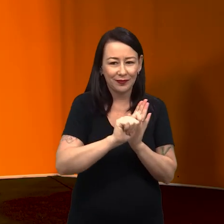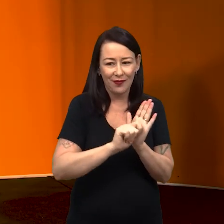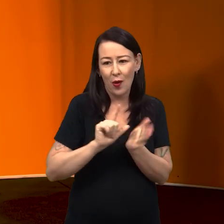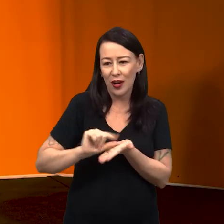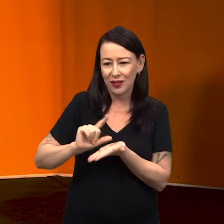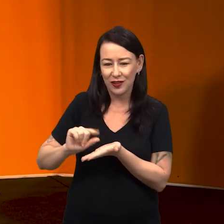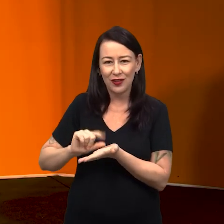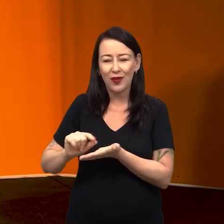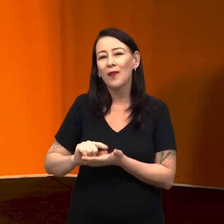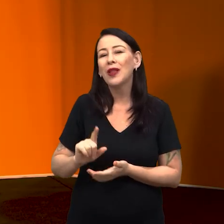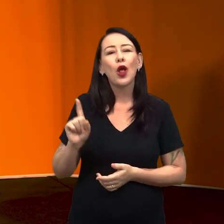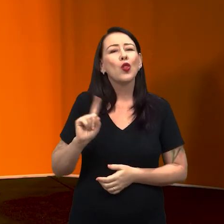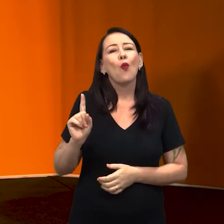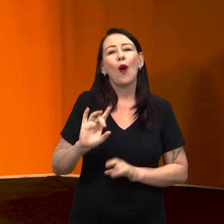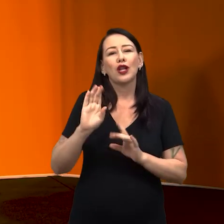o Pau no Gato.